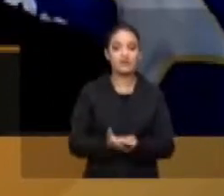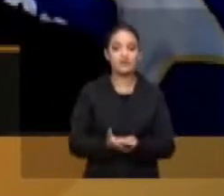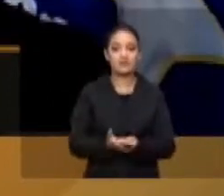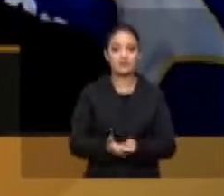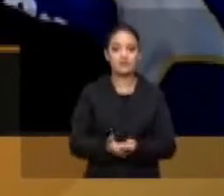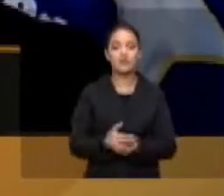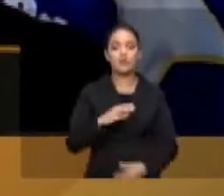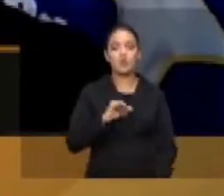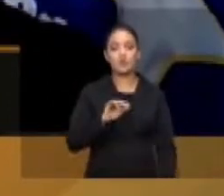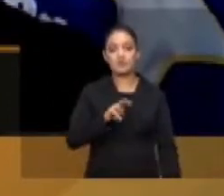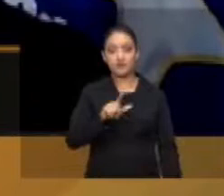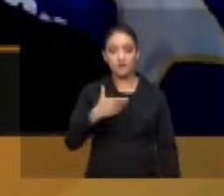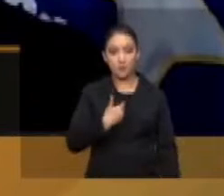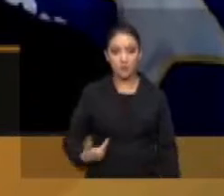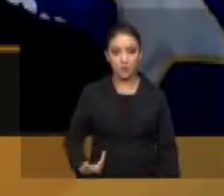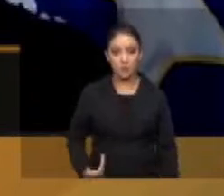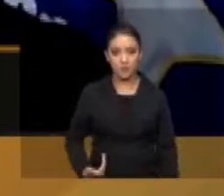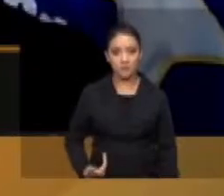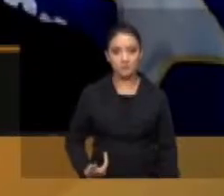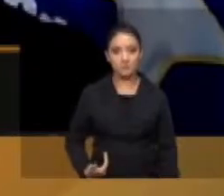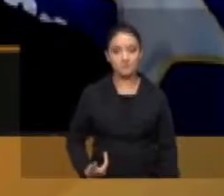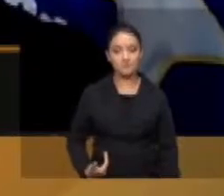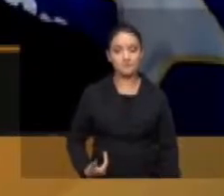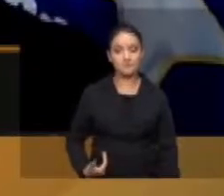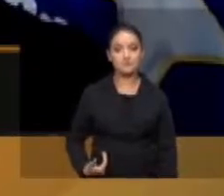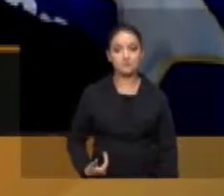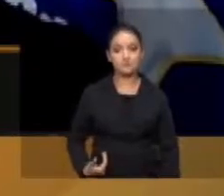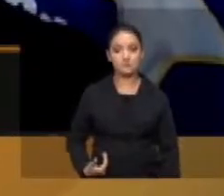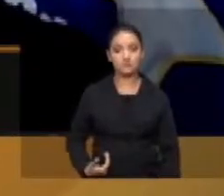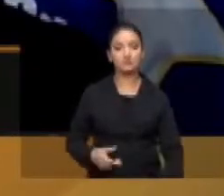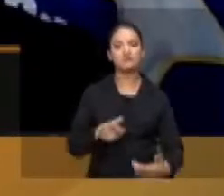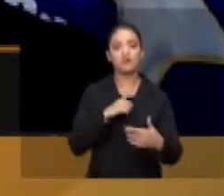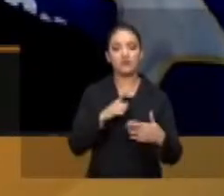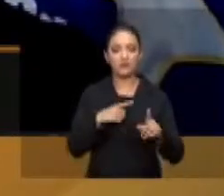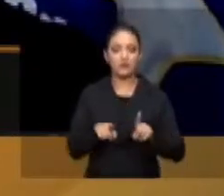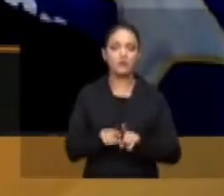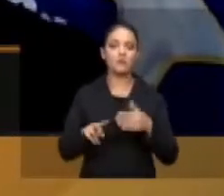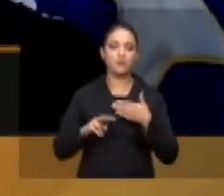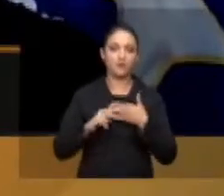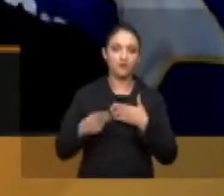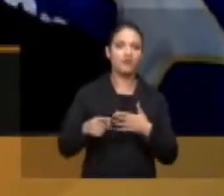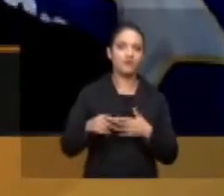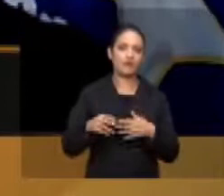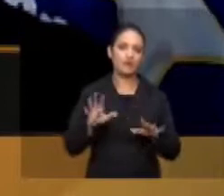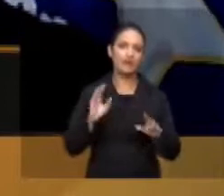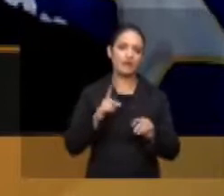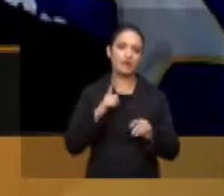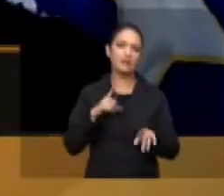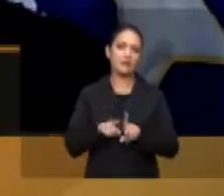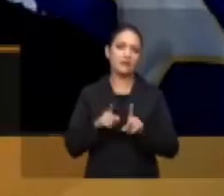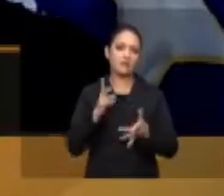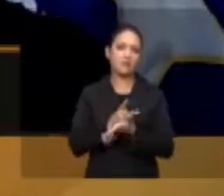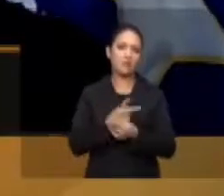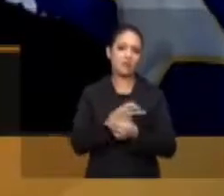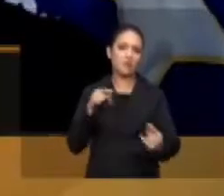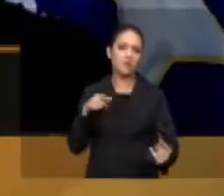de civil pública com efeitos de rescisão, tendo em vista que esta